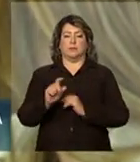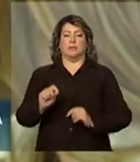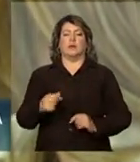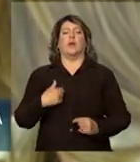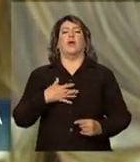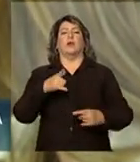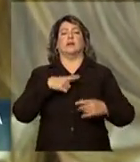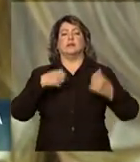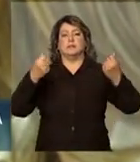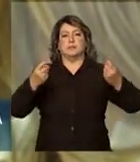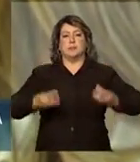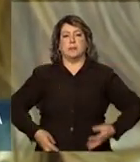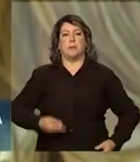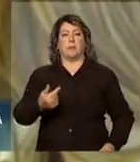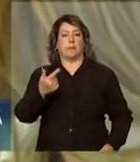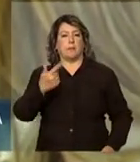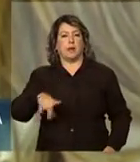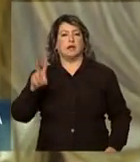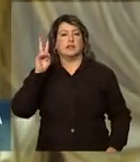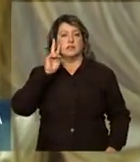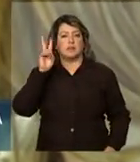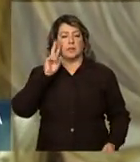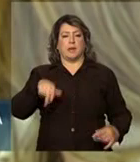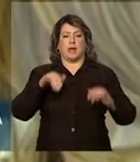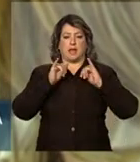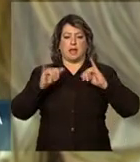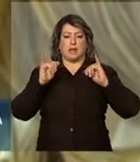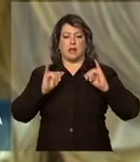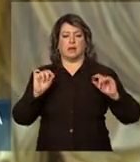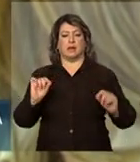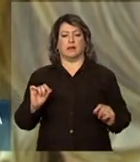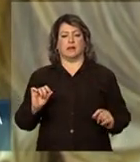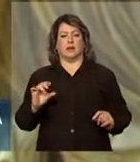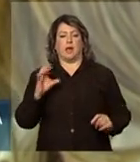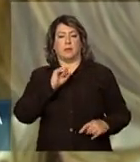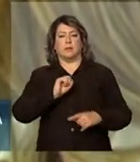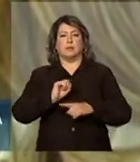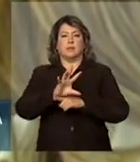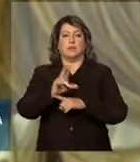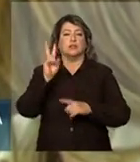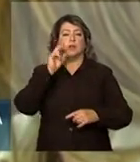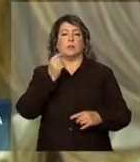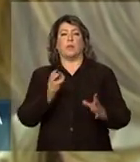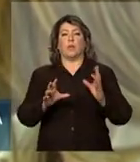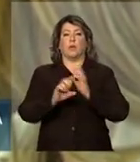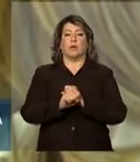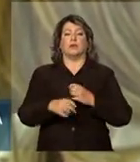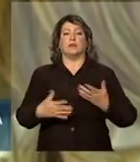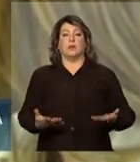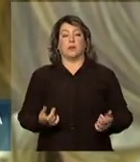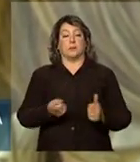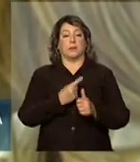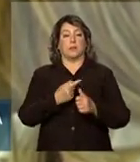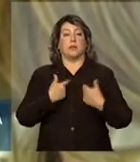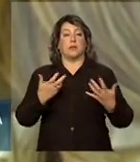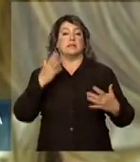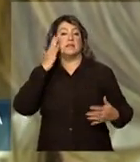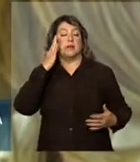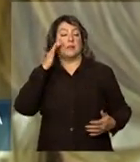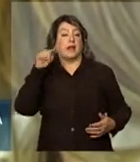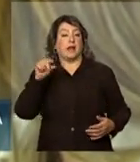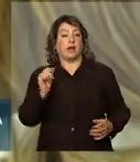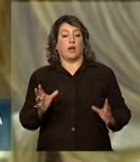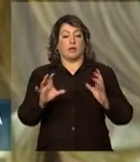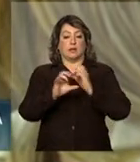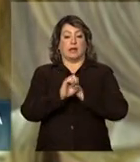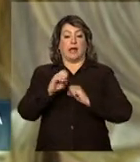especificasse um pouco mais, detalhasse um pouco mais a campanha. Passou meio rápido o slide do orçamento, então, primeiro eu queria saber se aquele orçamento